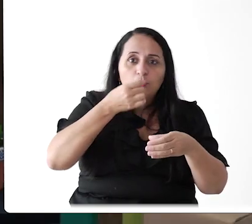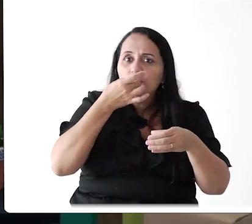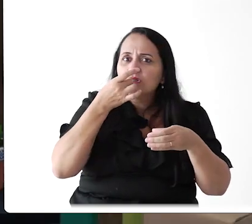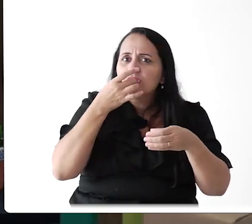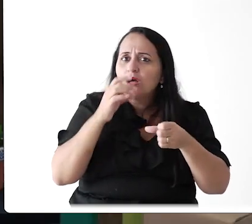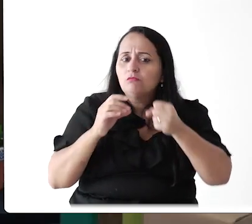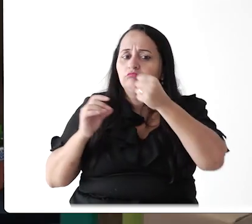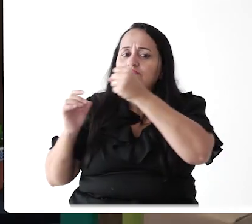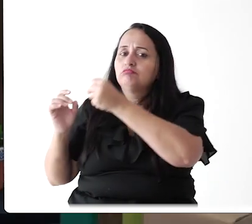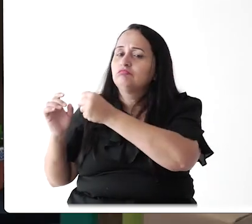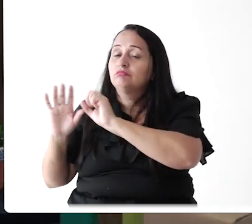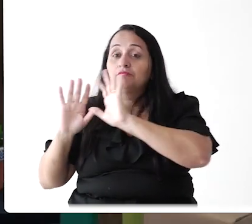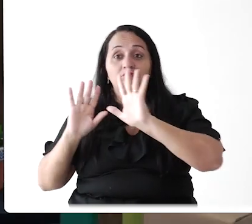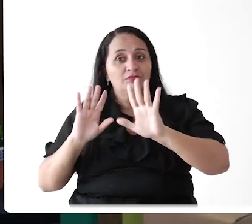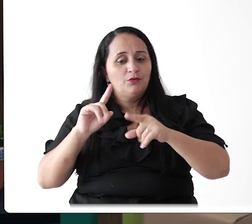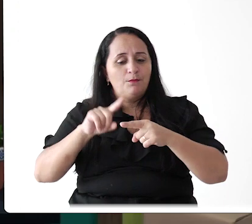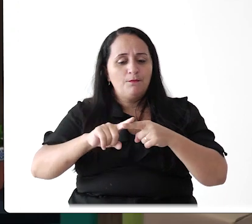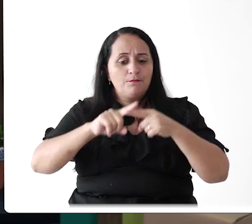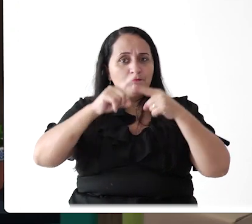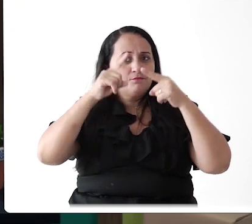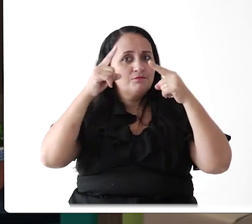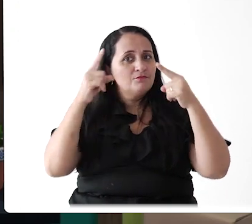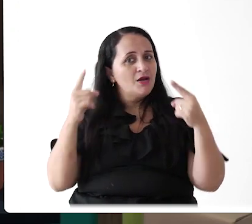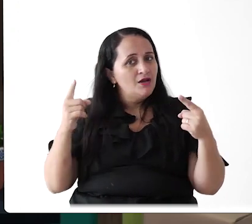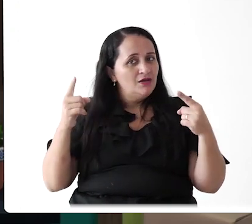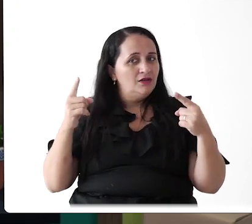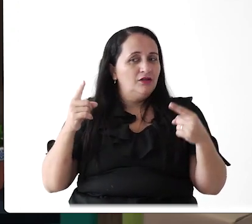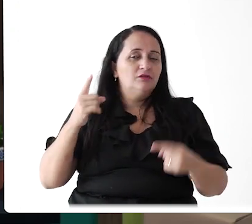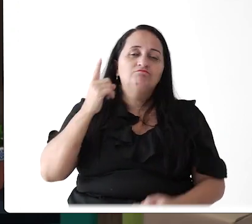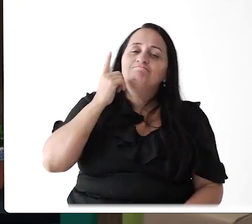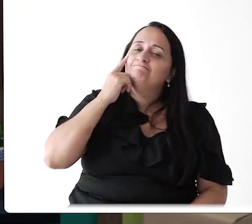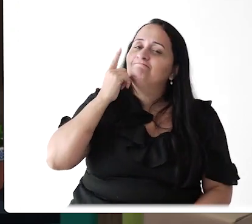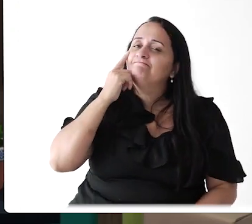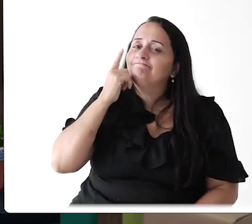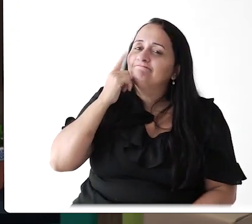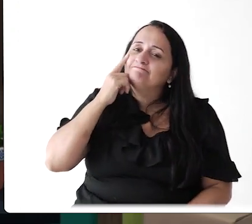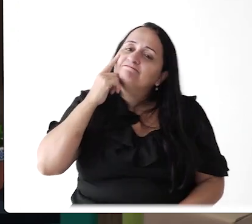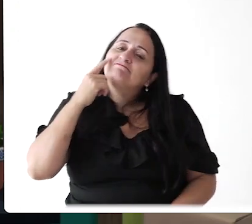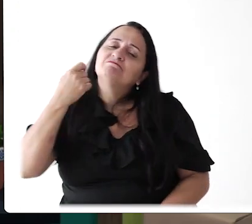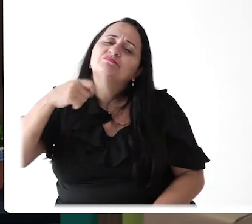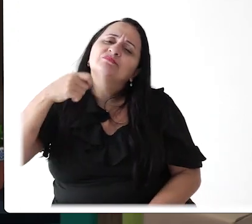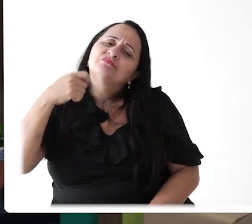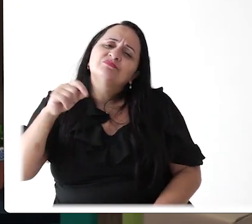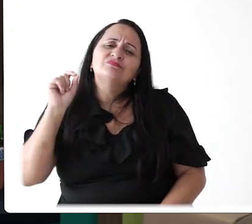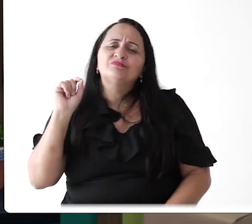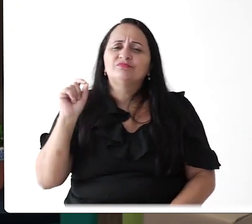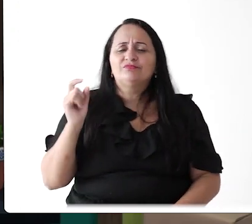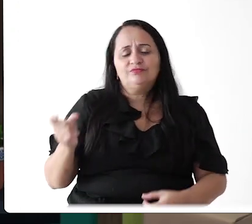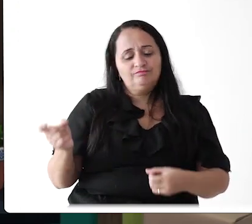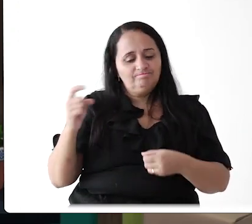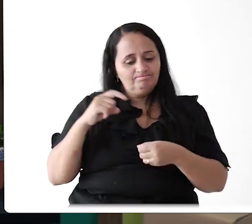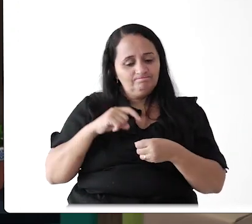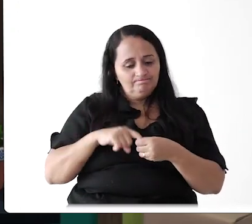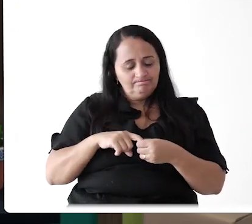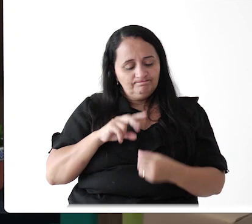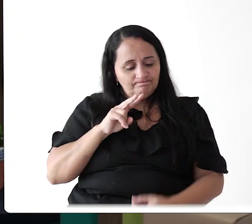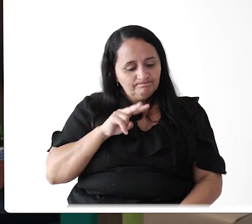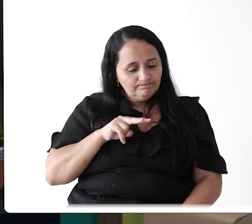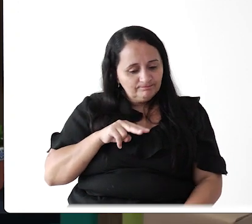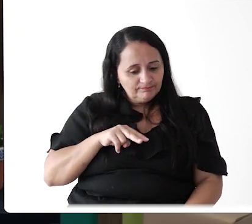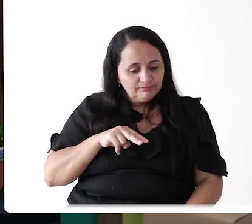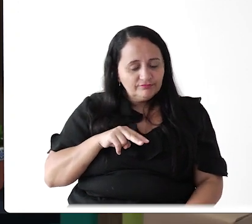que, mas, acho que eu vou ter que ir ao texto. Por quê, pró? Porque eu acho